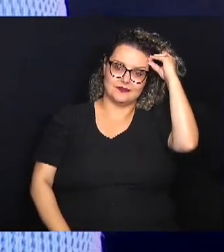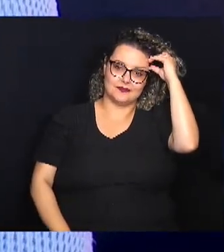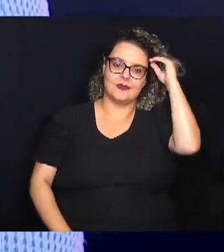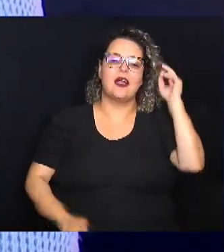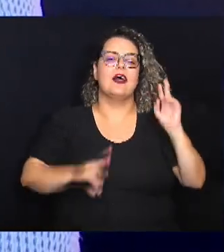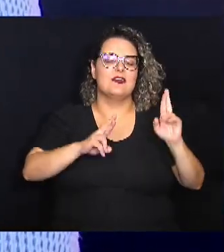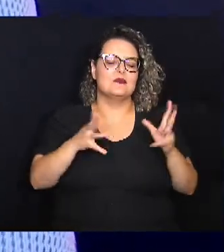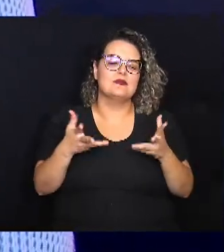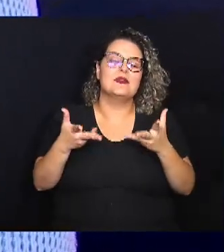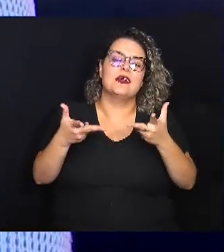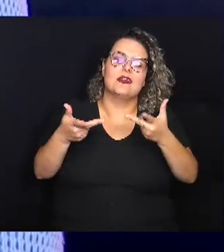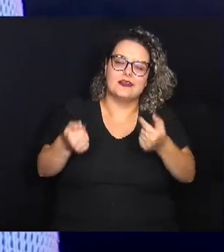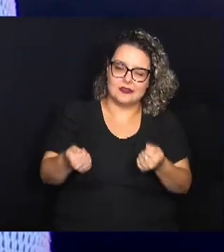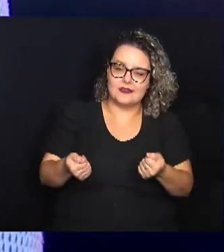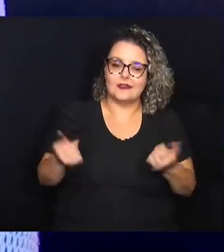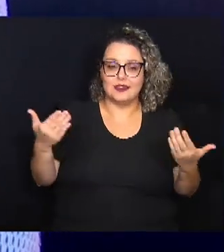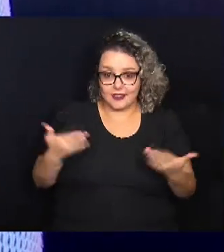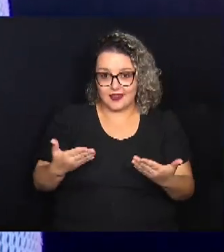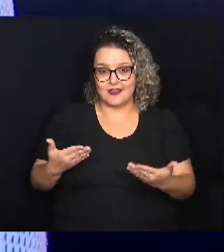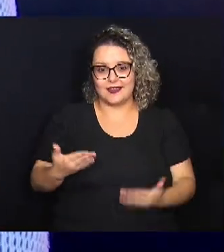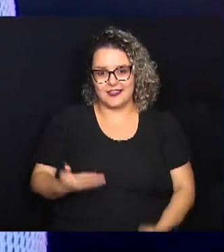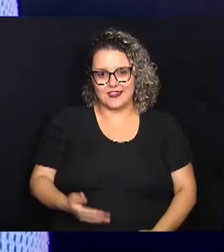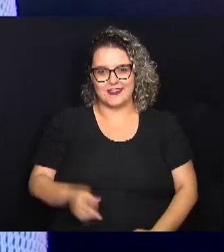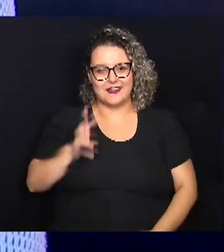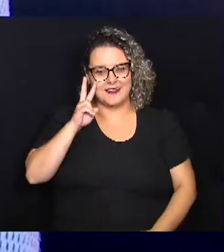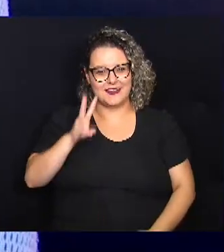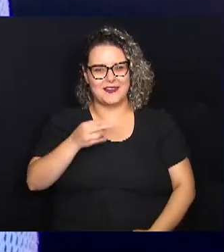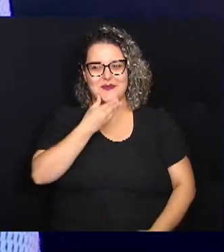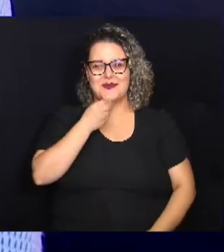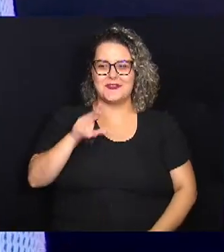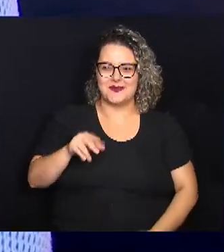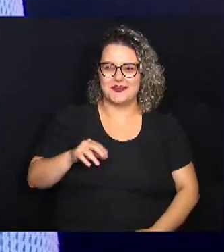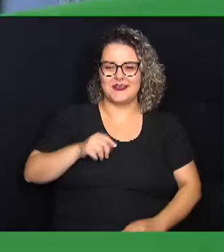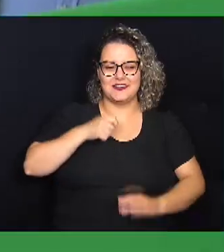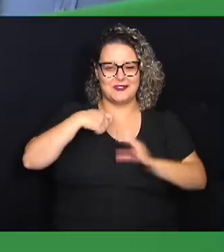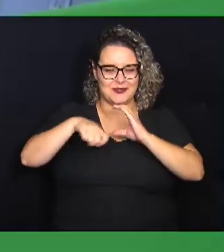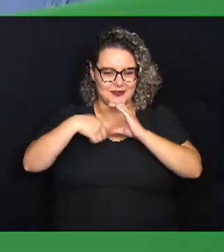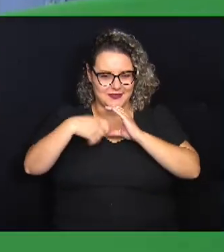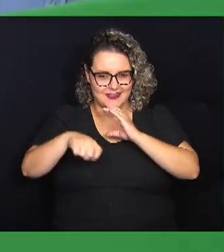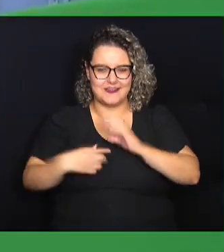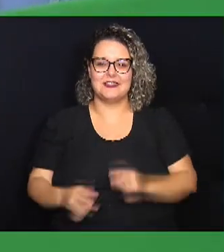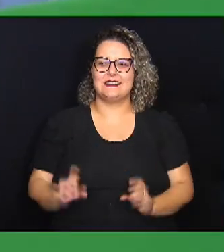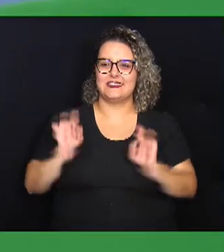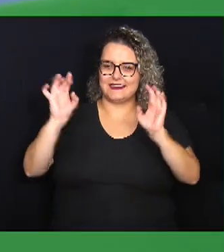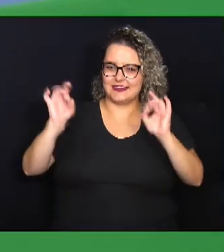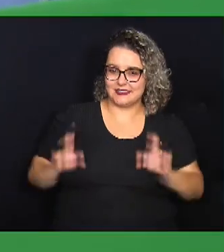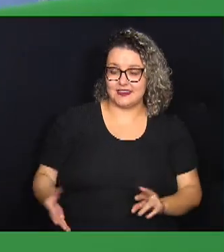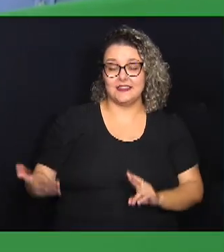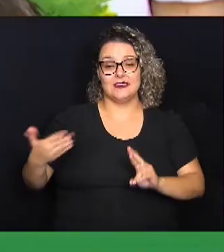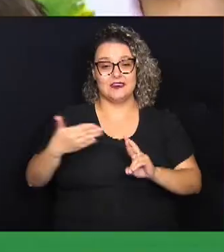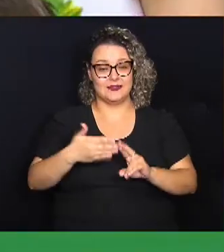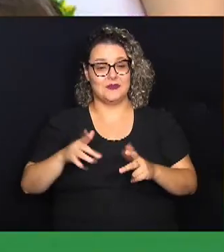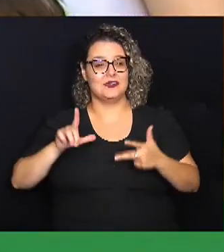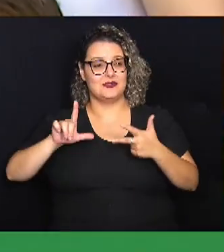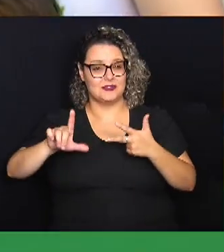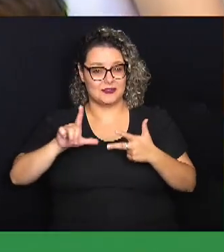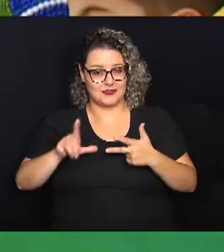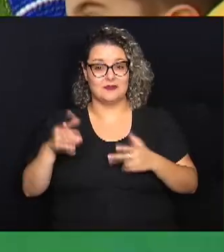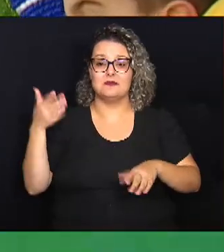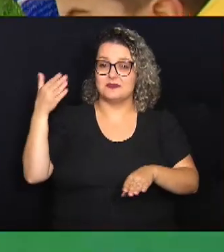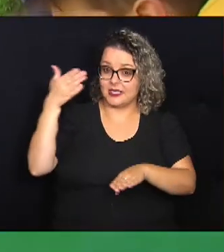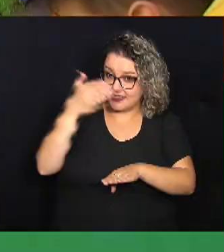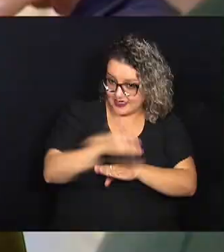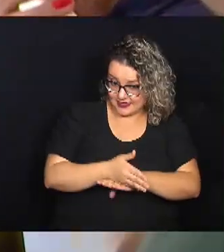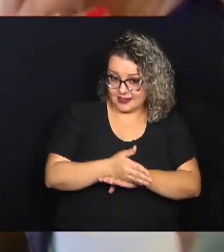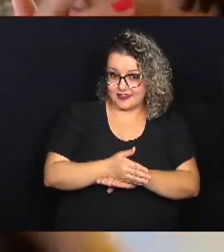agora que a gente está contemplando meu irmão aqui tocando, então pra gente vai ser muito mais especial. Representantes do Legislativo participaram